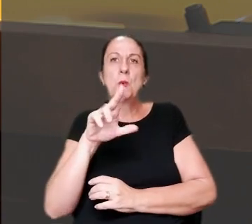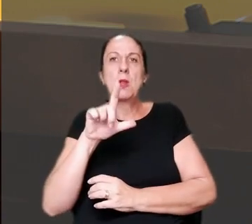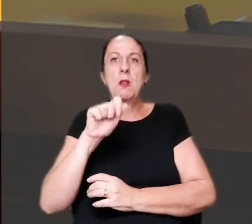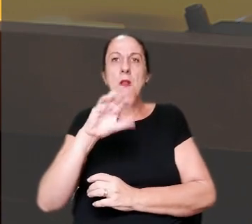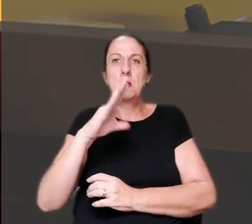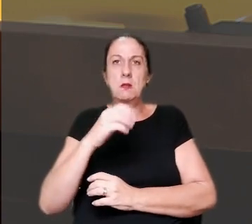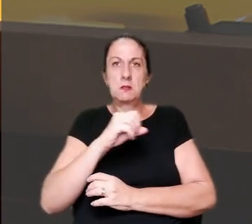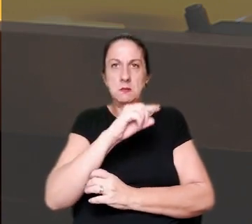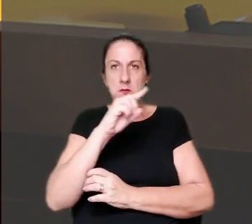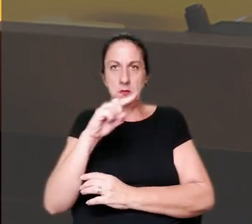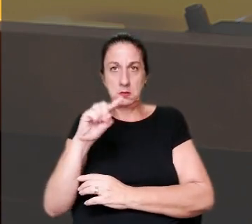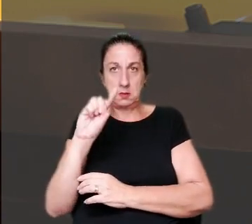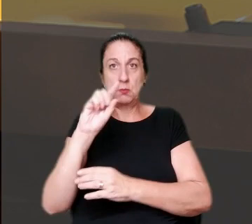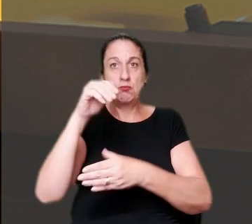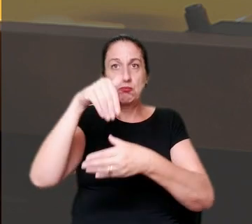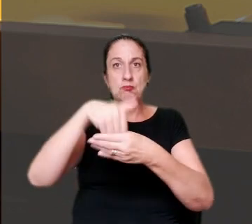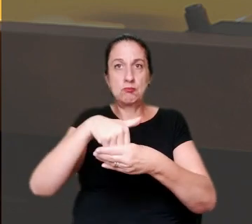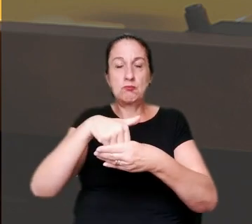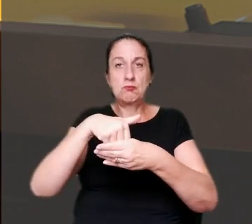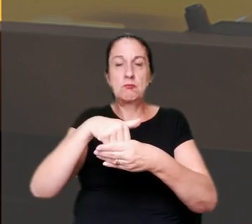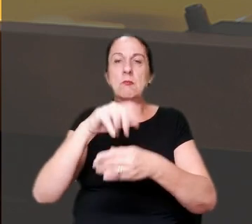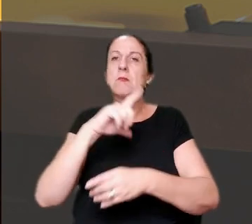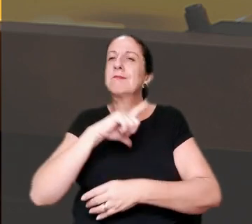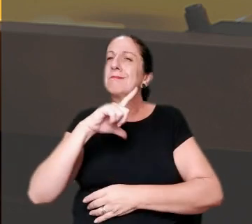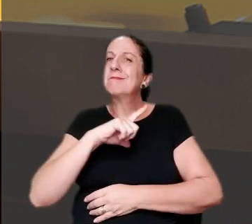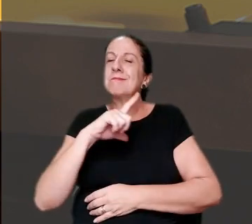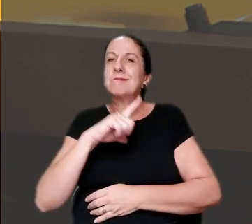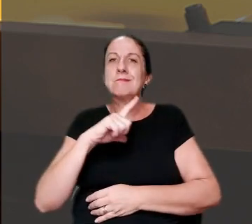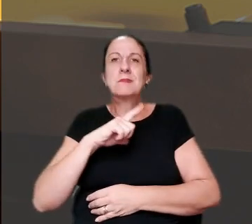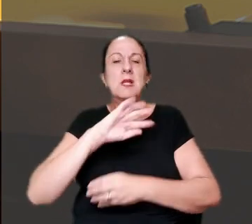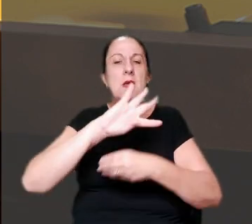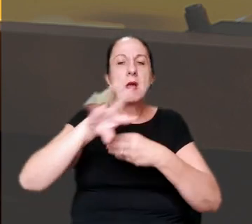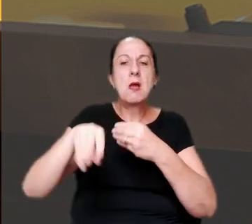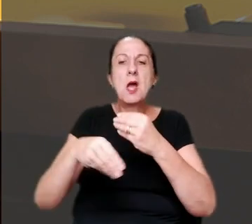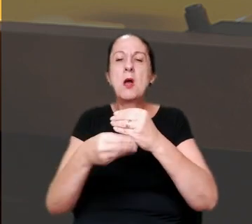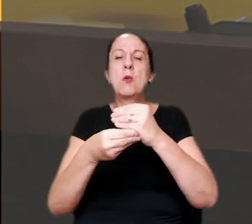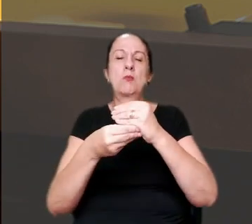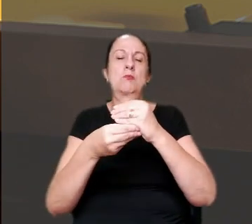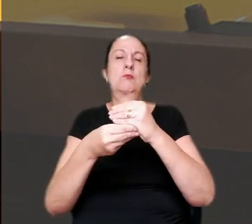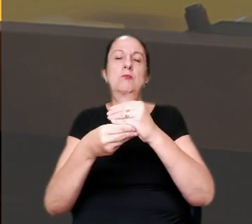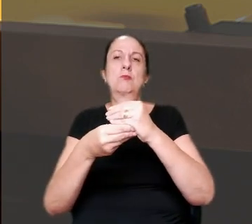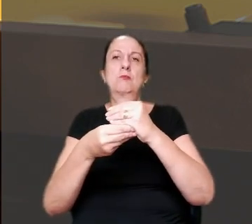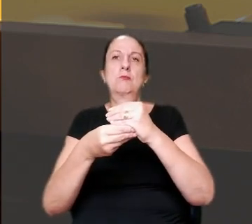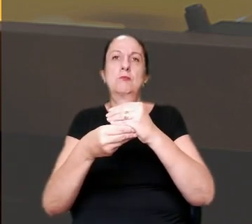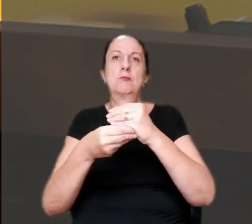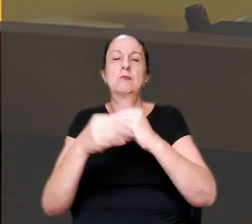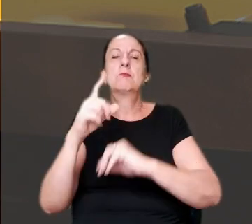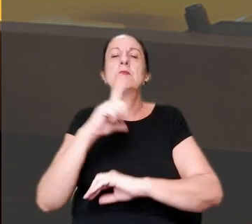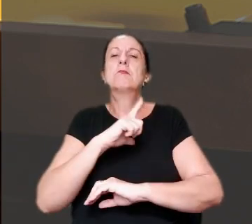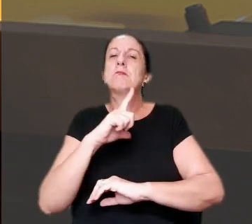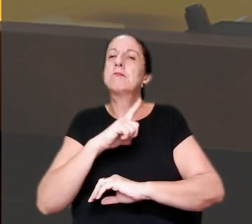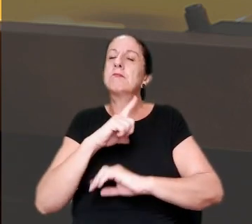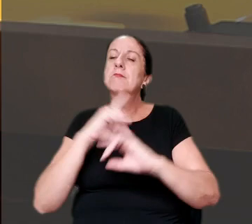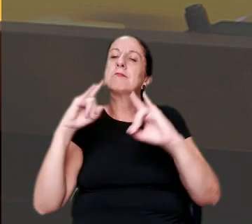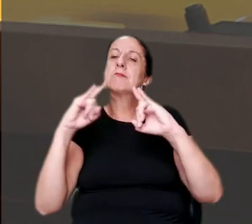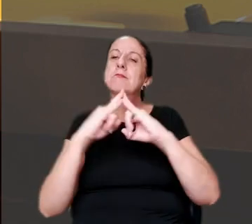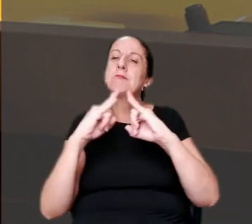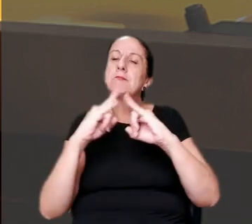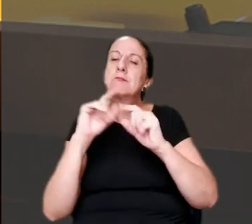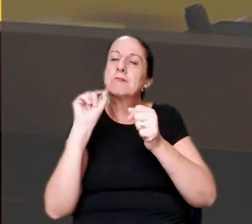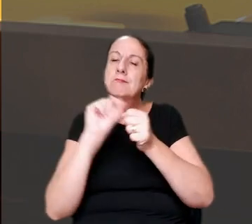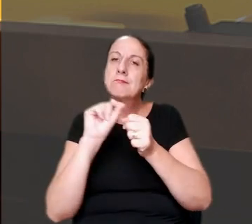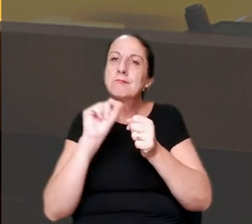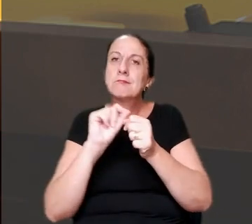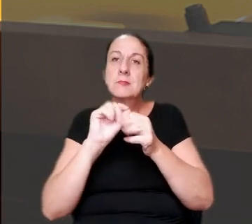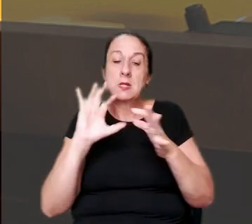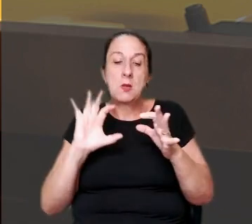simulação de votos, tem sido um aglutinador, uma entidade